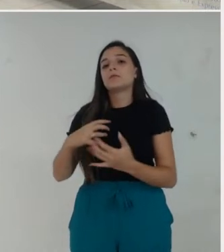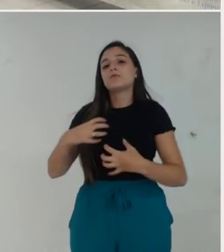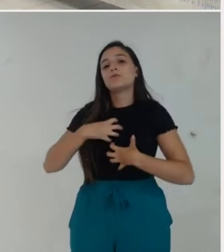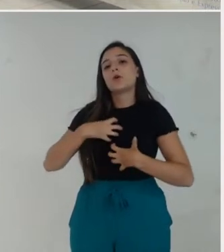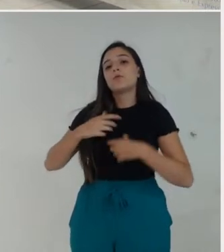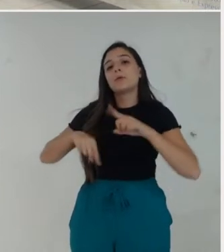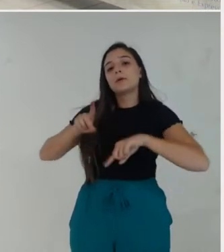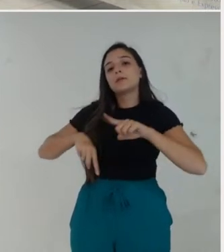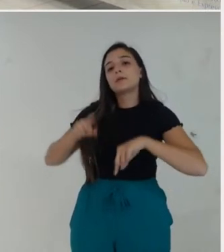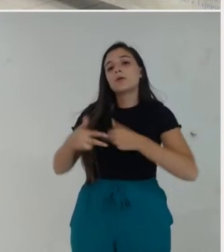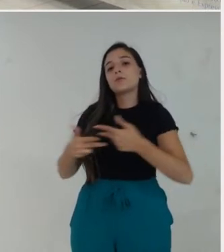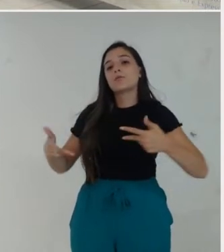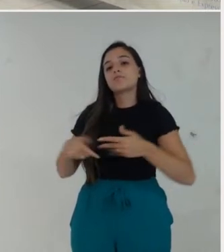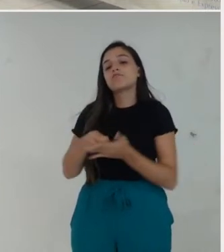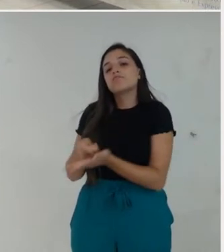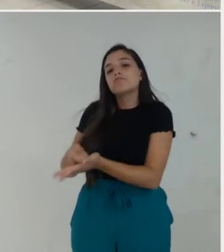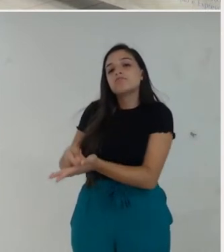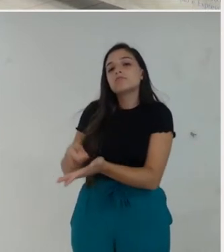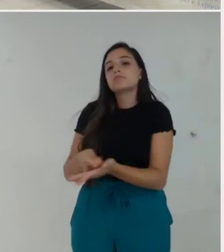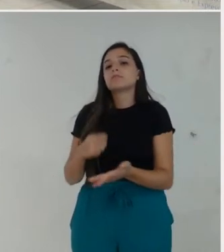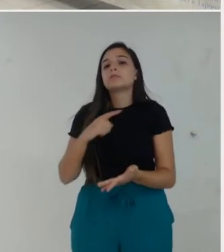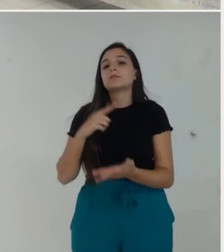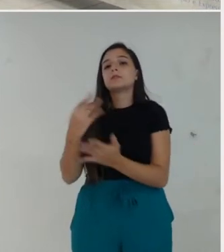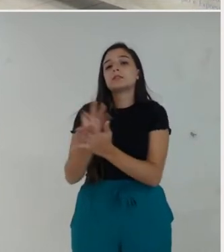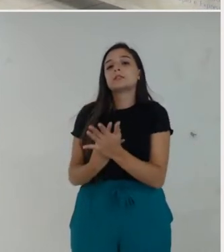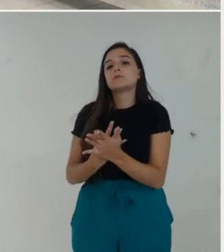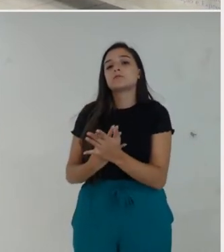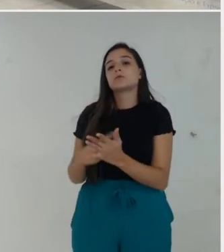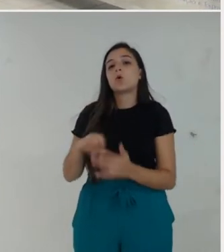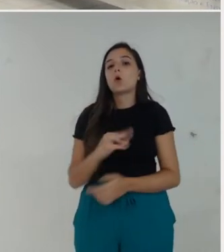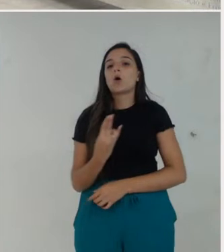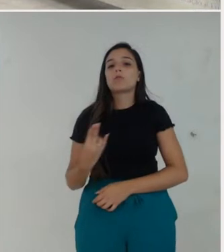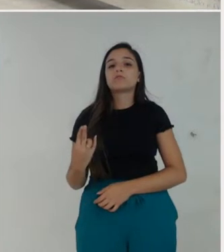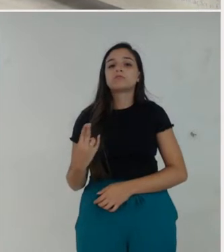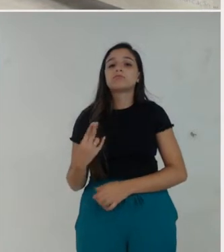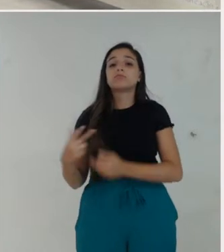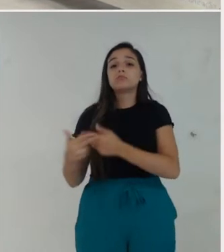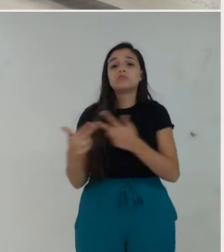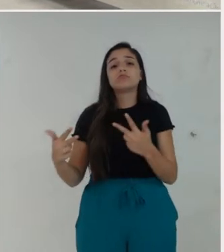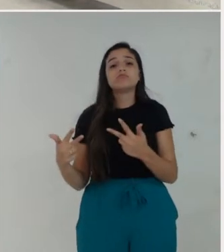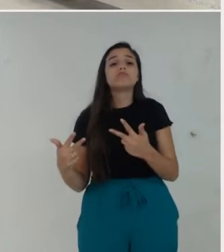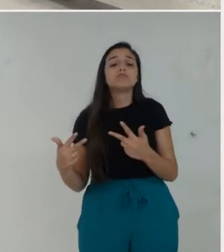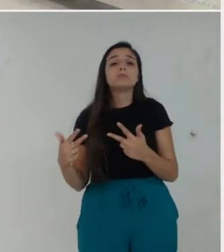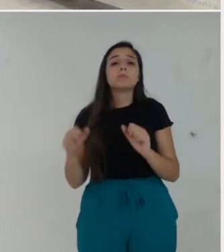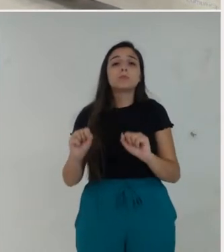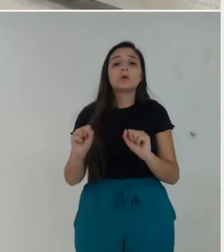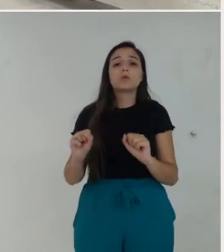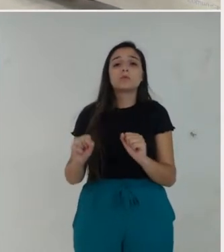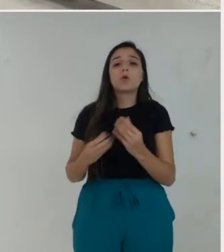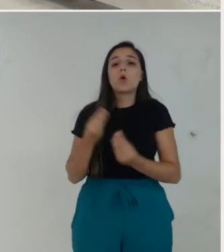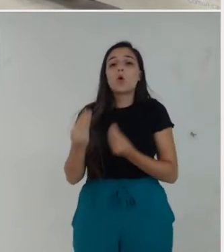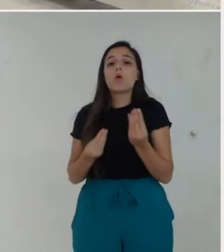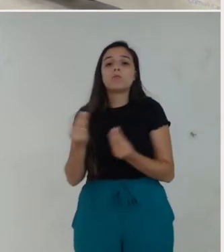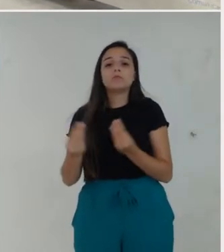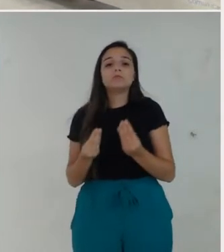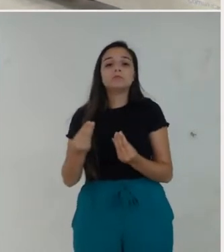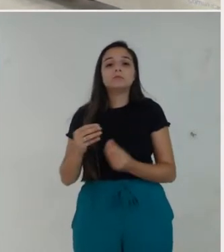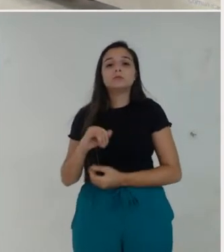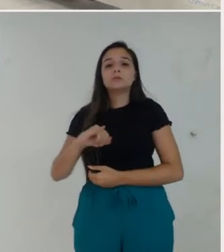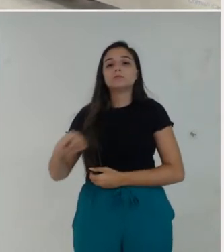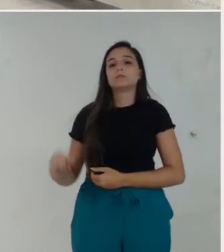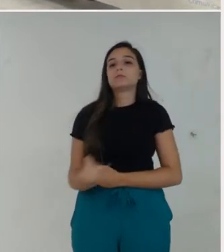a imposição de um sentido ao texto que carregam, ao menos os usos de que podem ser investidos e as apropriações às quais